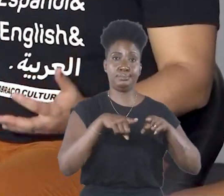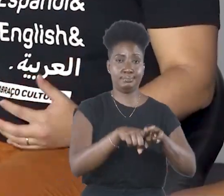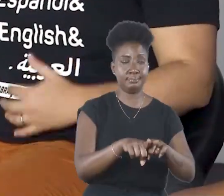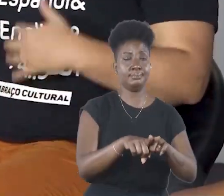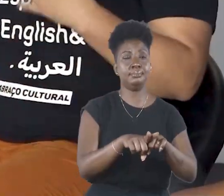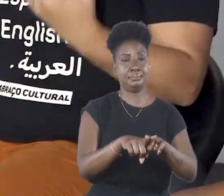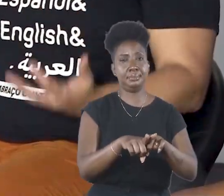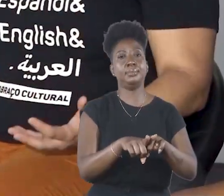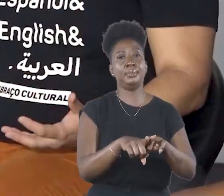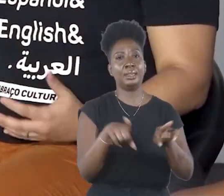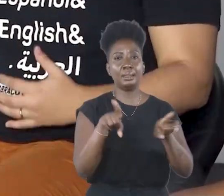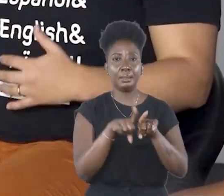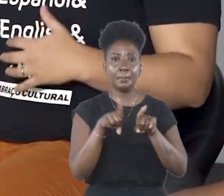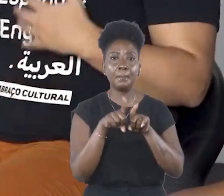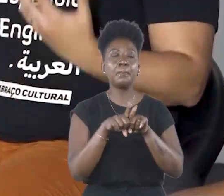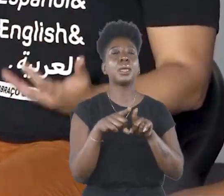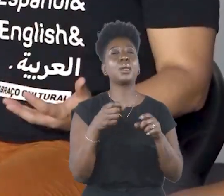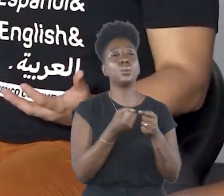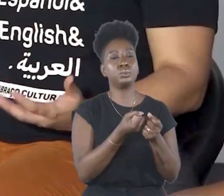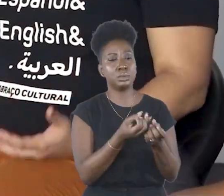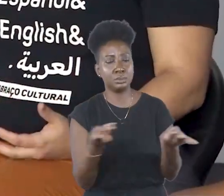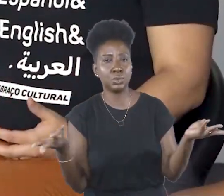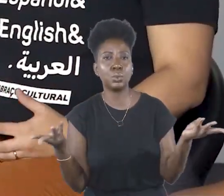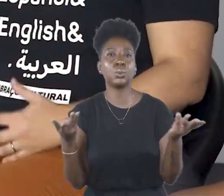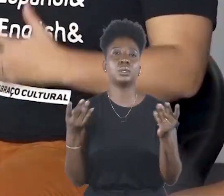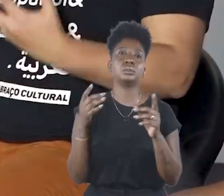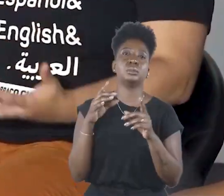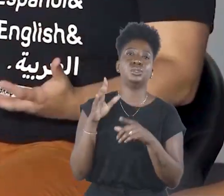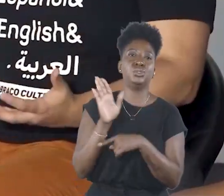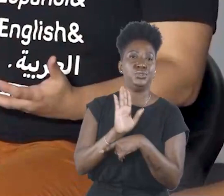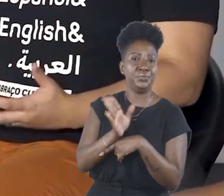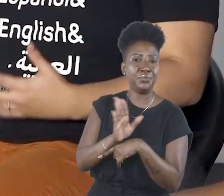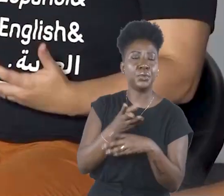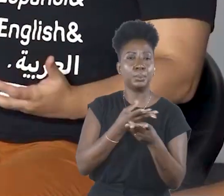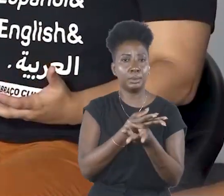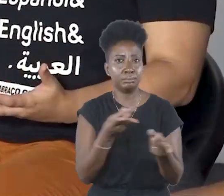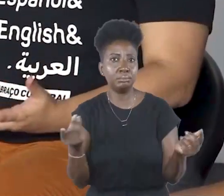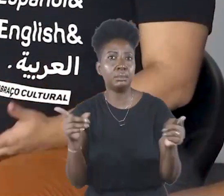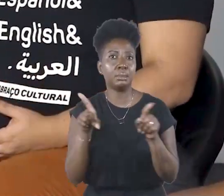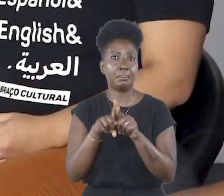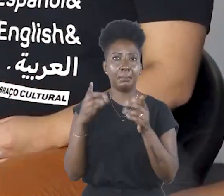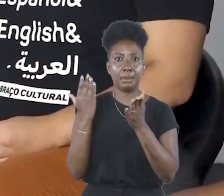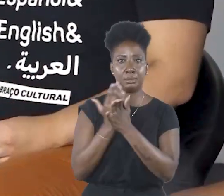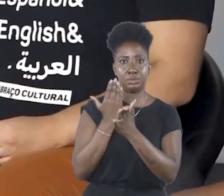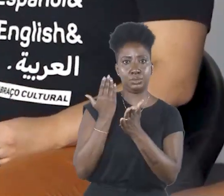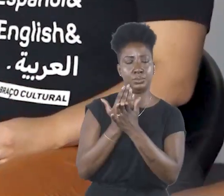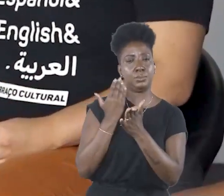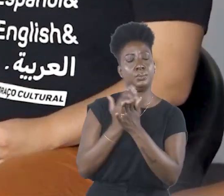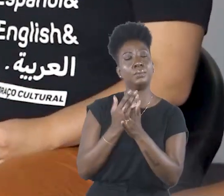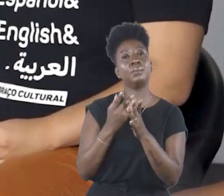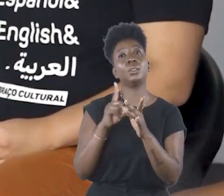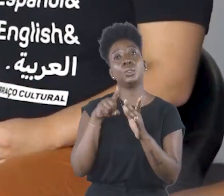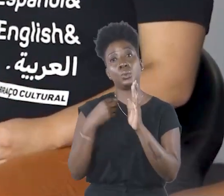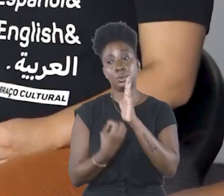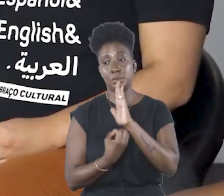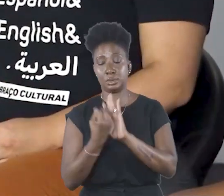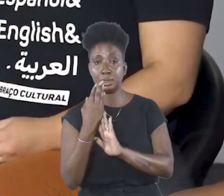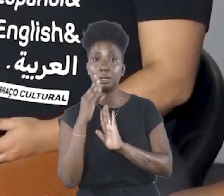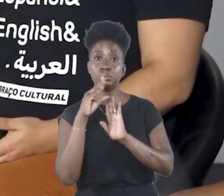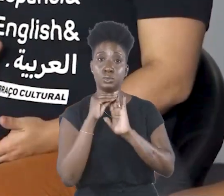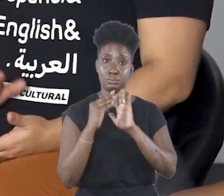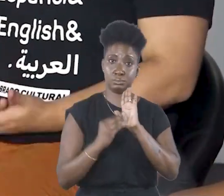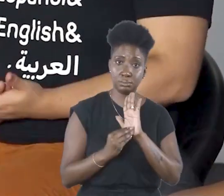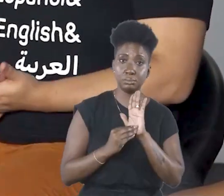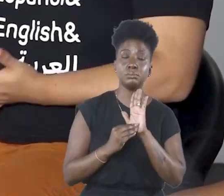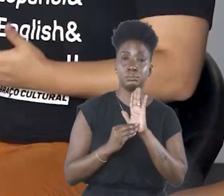do Abraço Cultural, a continuar fazendo o nosso trabalho, mas acreditando também que o mundo ele é melhor assim. E qual é o